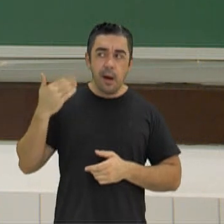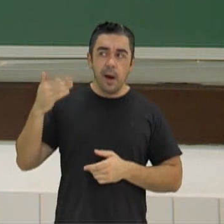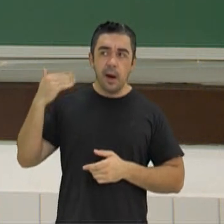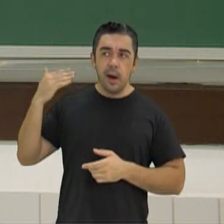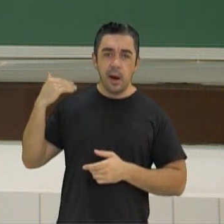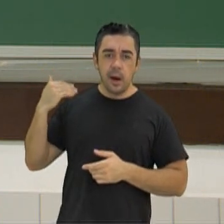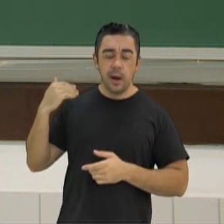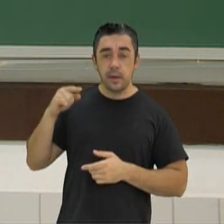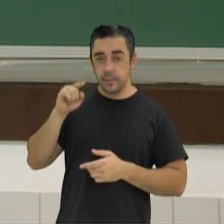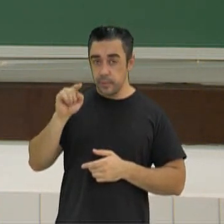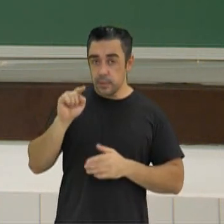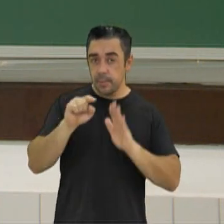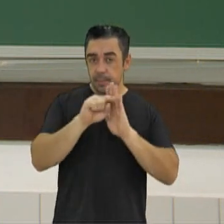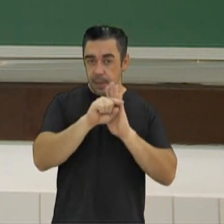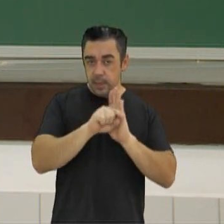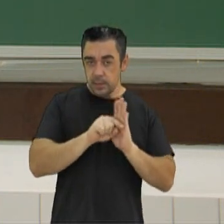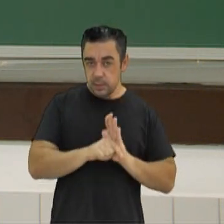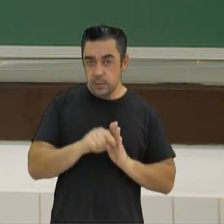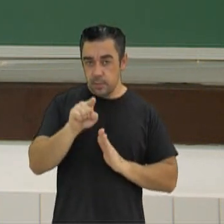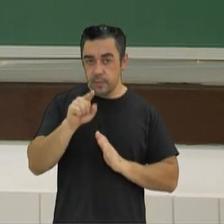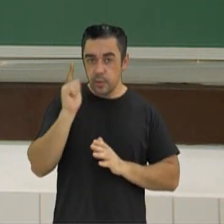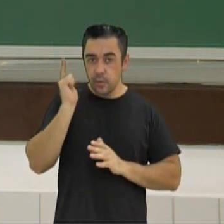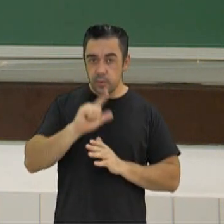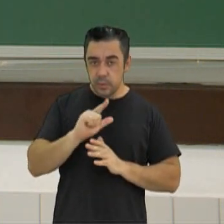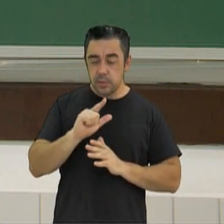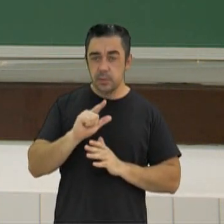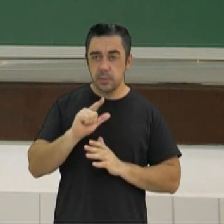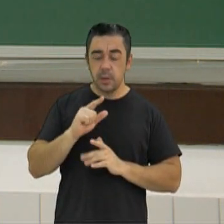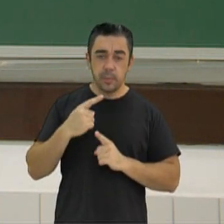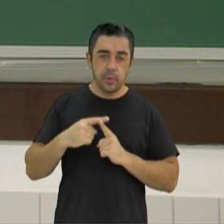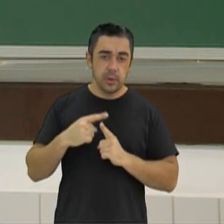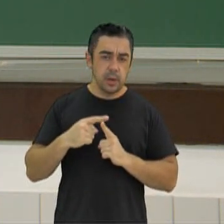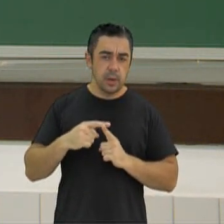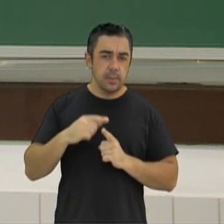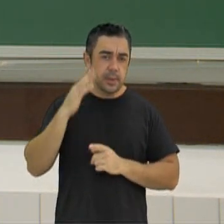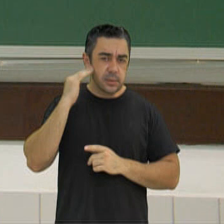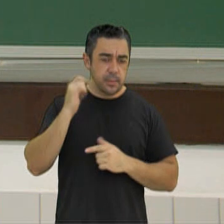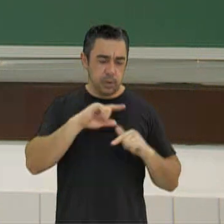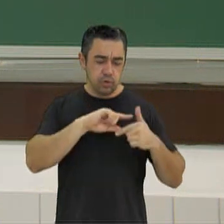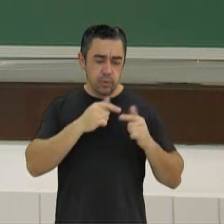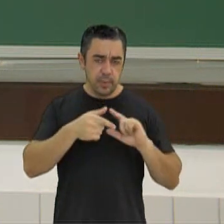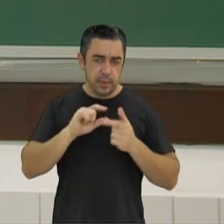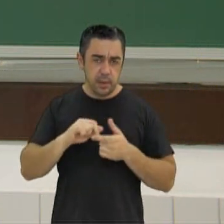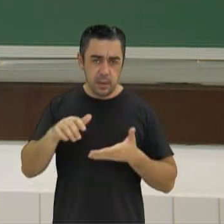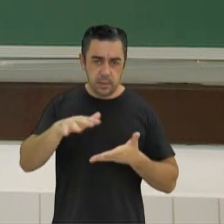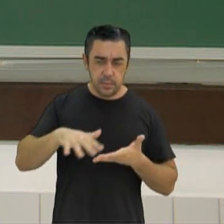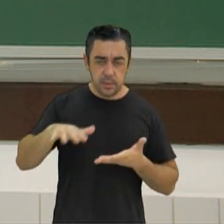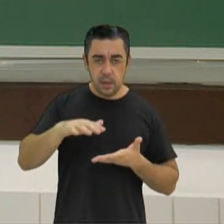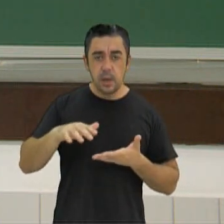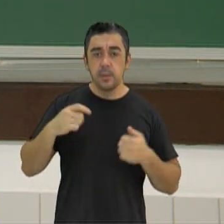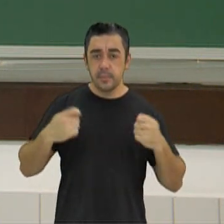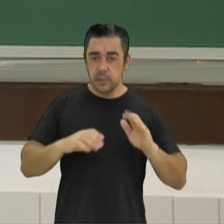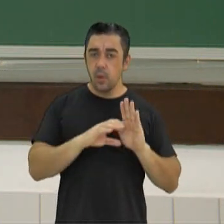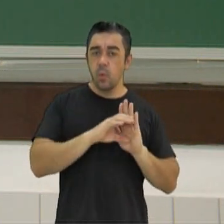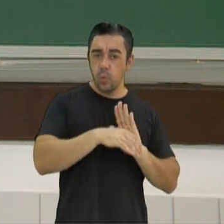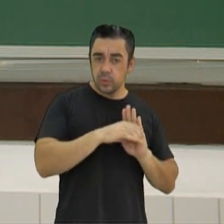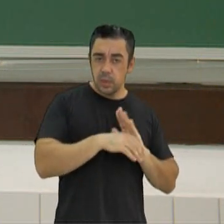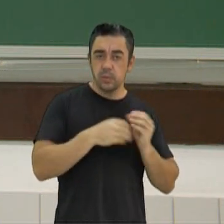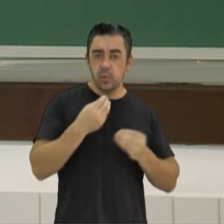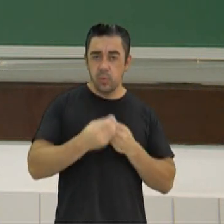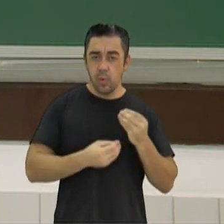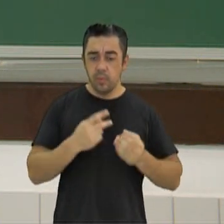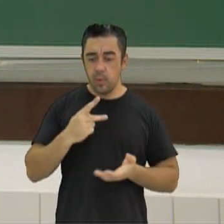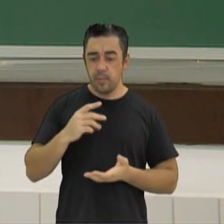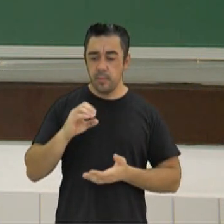verdade pesquise isso para que você esteja preparado. Para trabalhar geometria espacial, você tem que retomar um pouquinho conceitos de polígonos que você teve